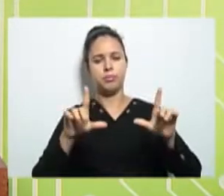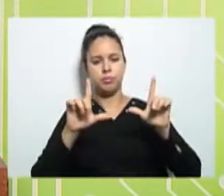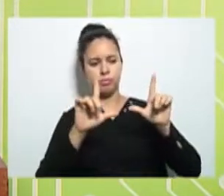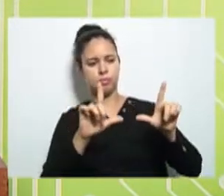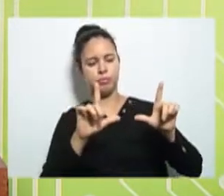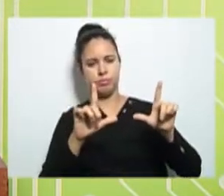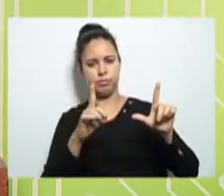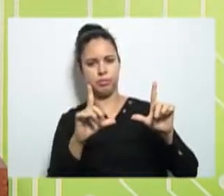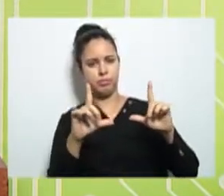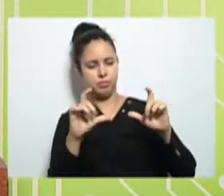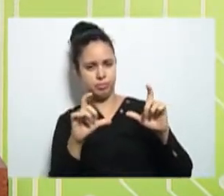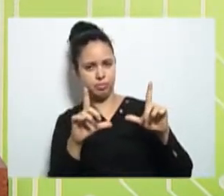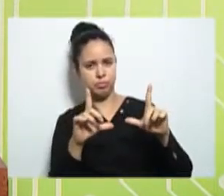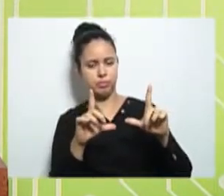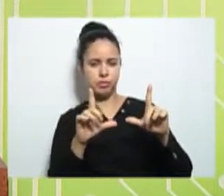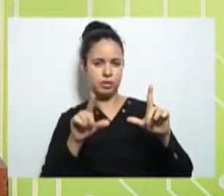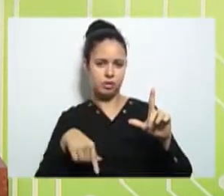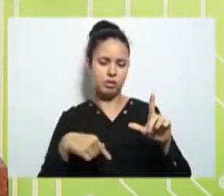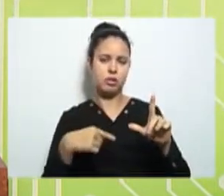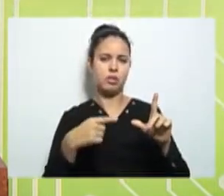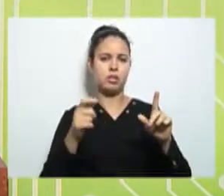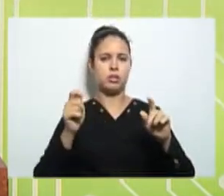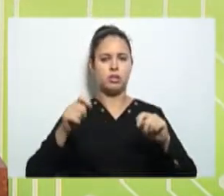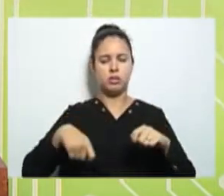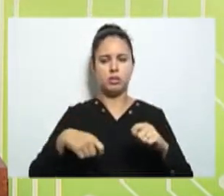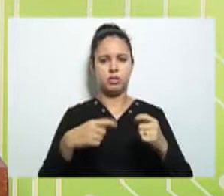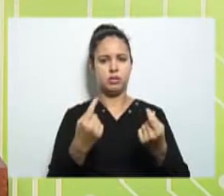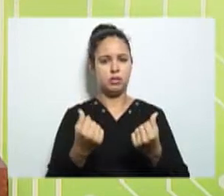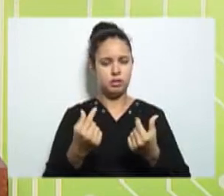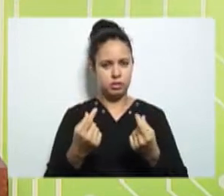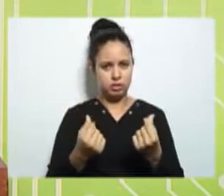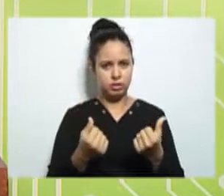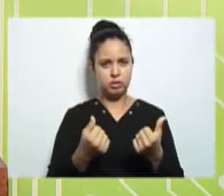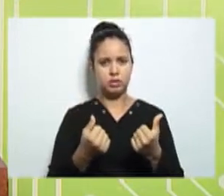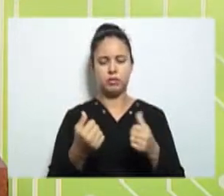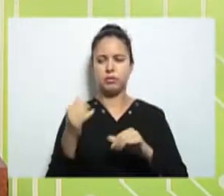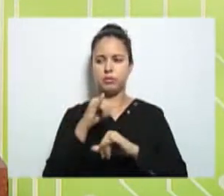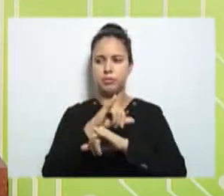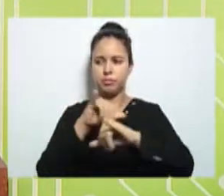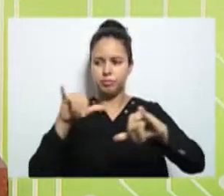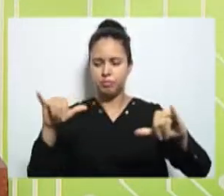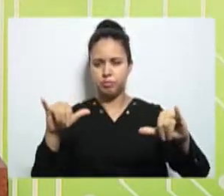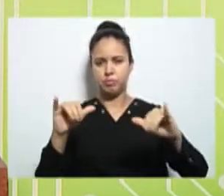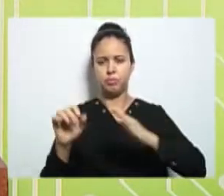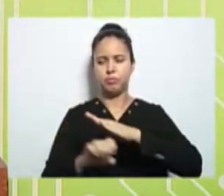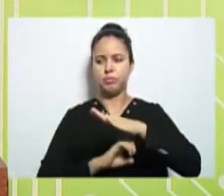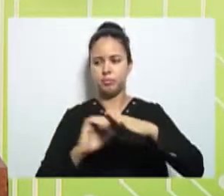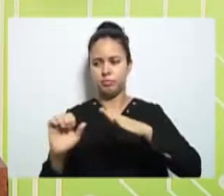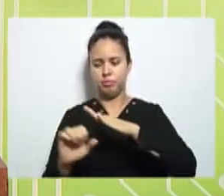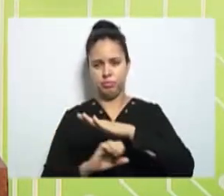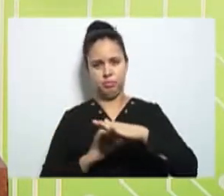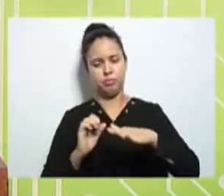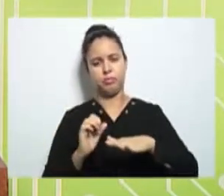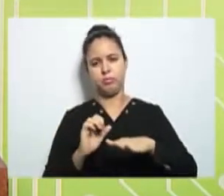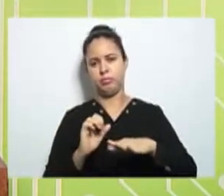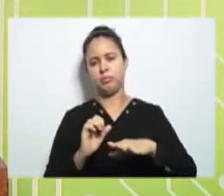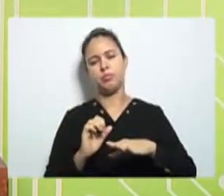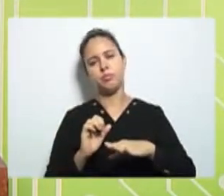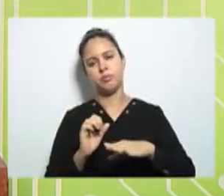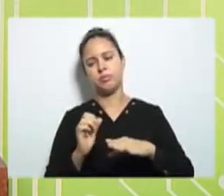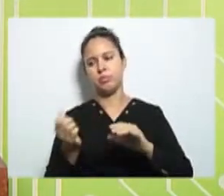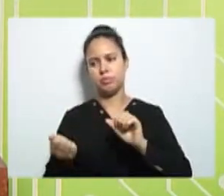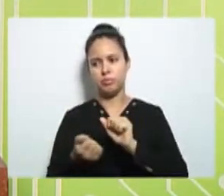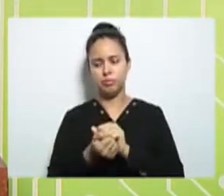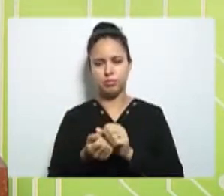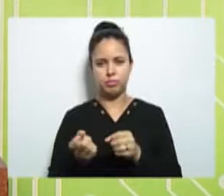o quê? Isso é dinheiro, tá, gente? Através disso, ele vai passar para quem? Para os parceiros, para as empresas parceiras. Ó, o professor Saulo,